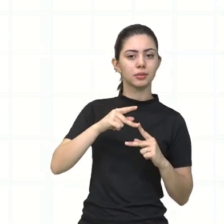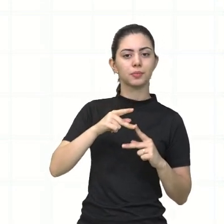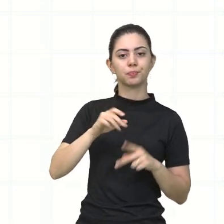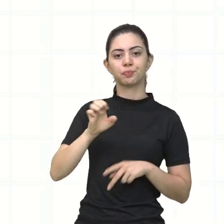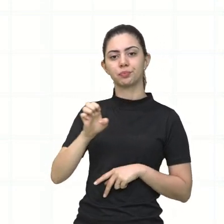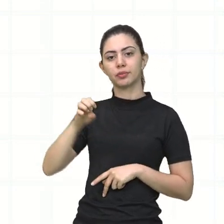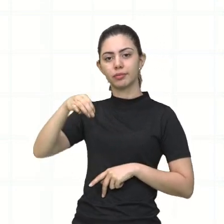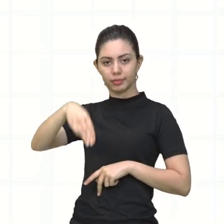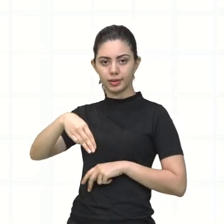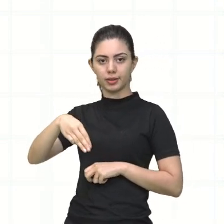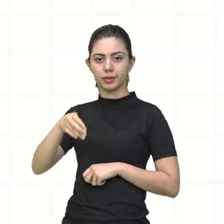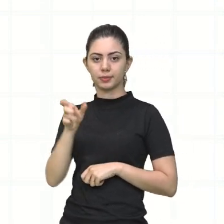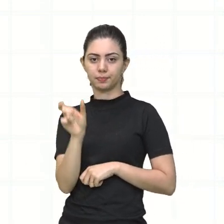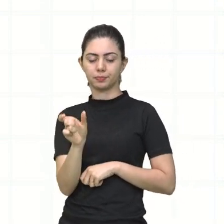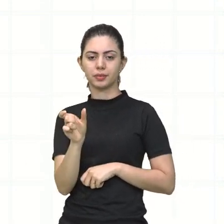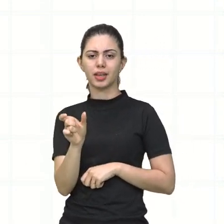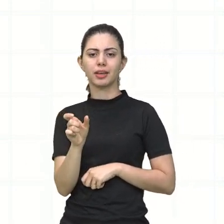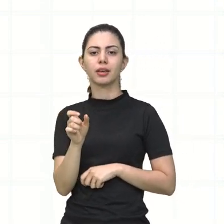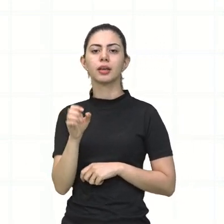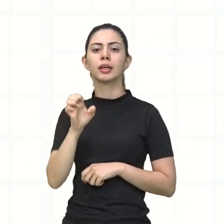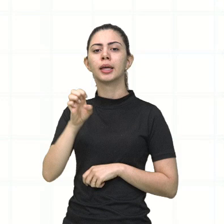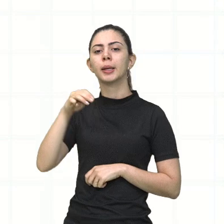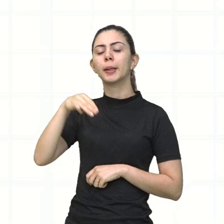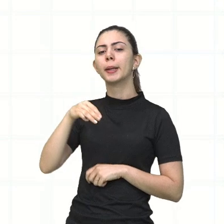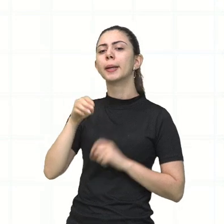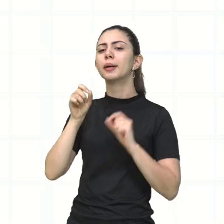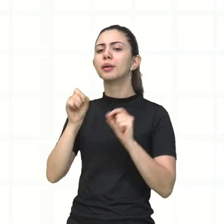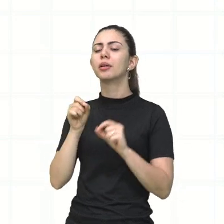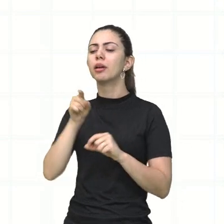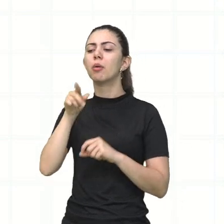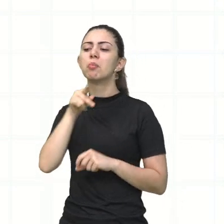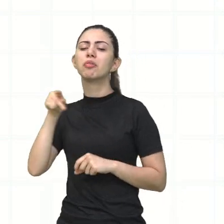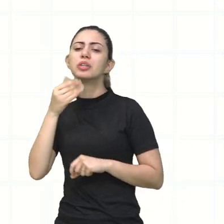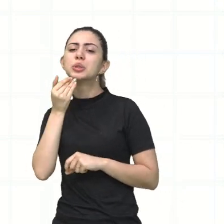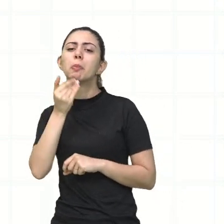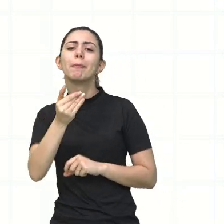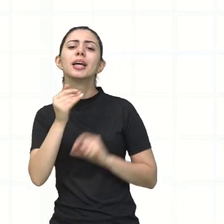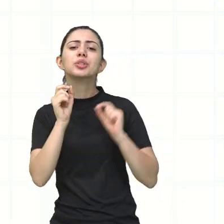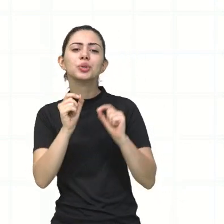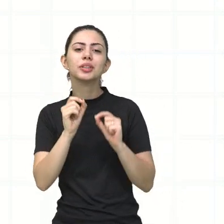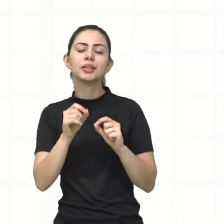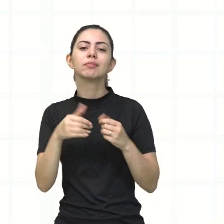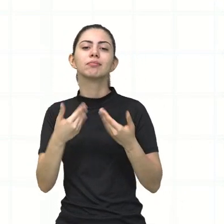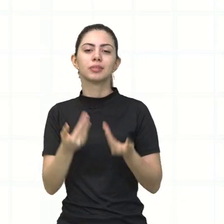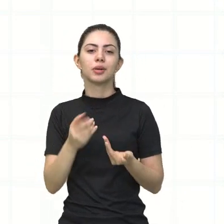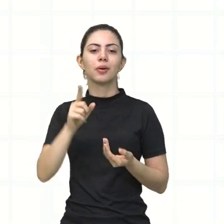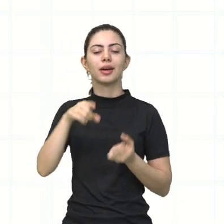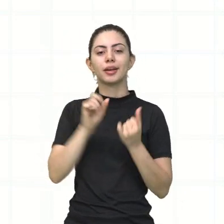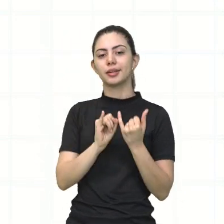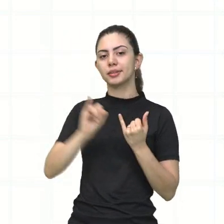Olha aqui a perguntinha. Em que, não só o que, tem preposição. Então, objetiva indireta.